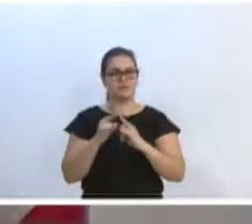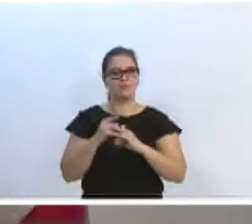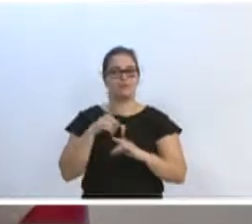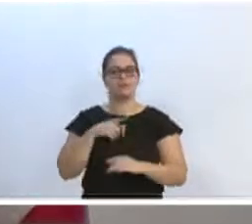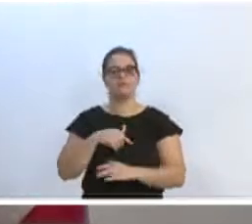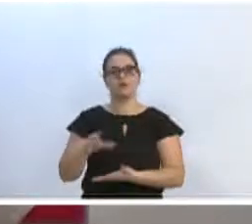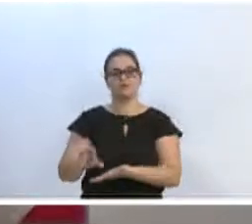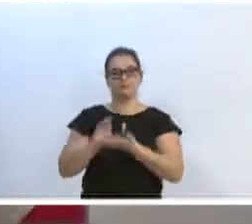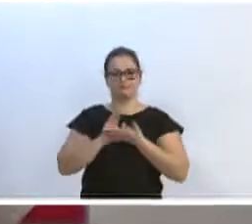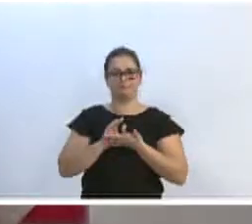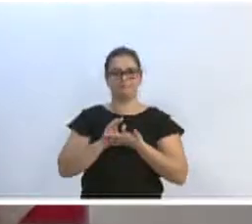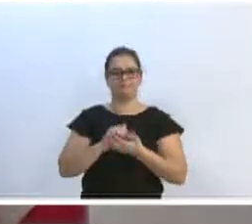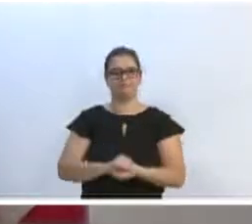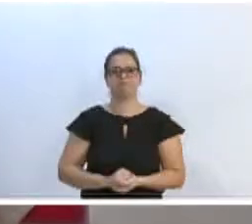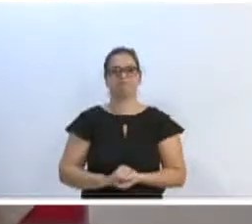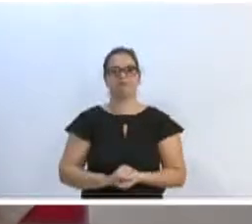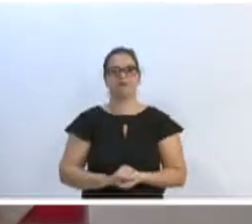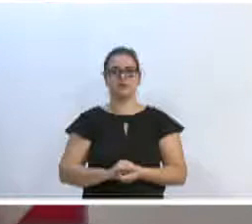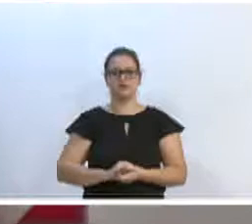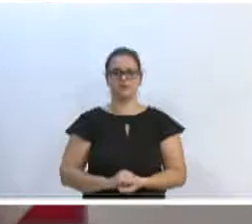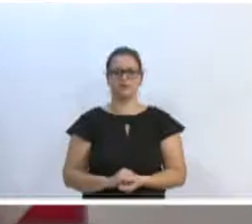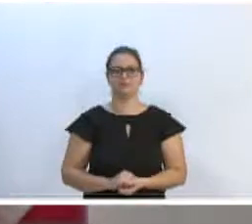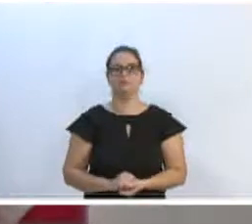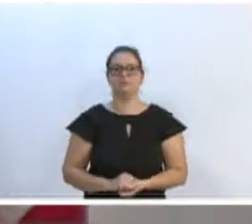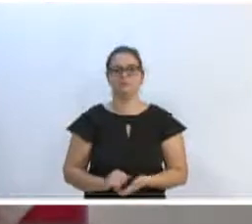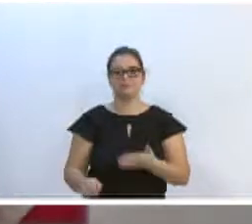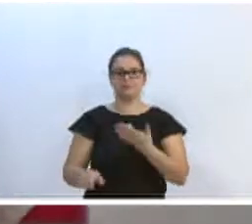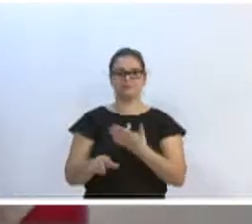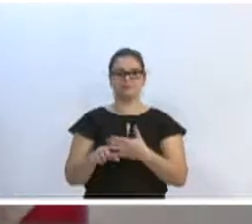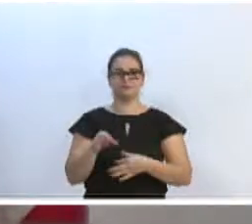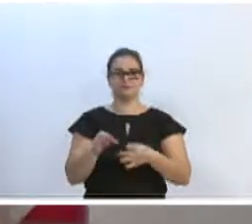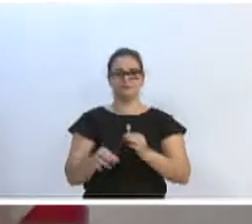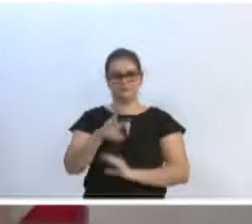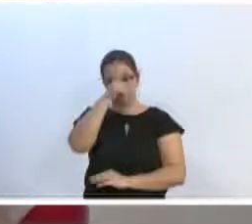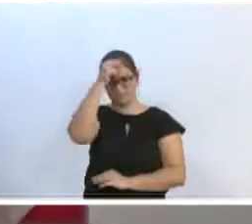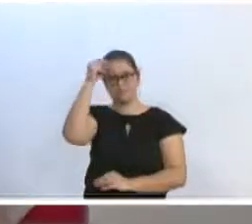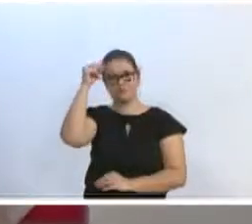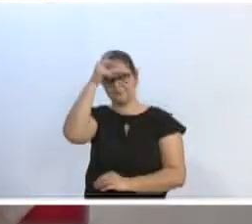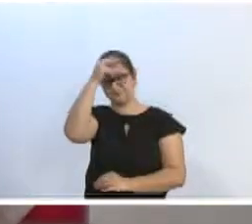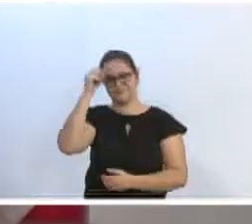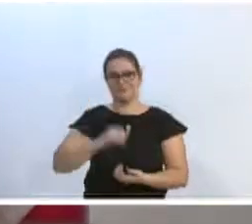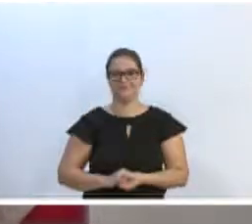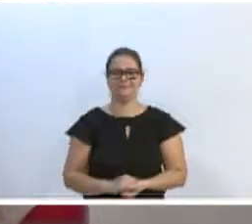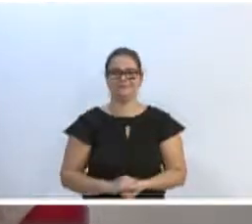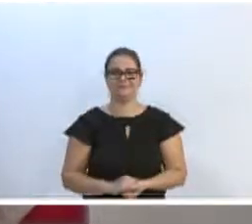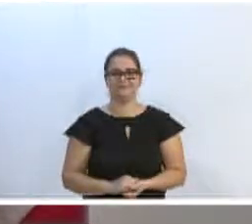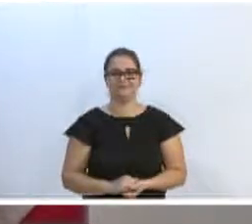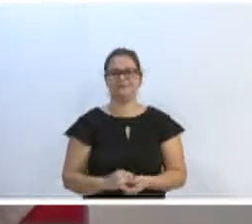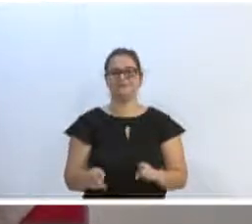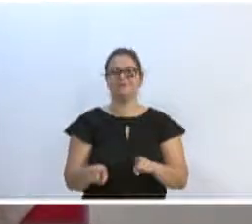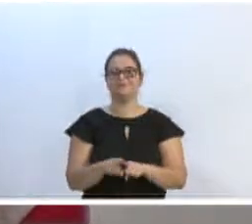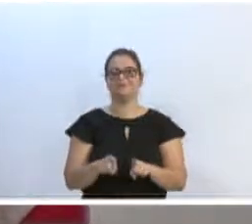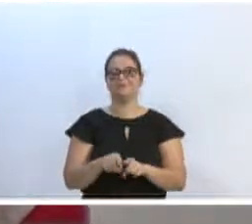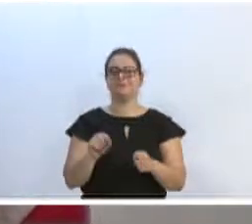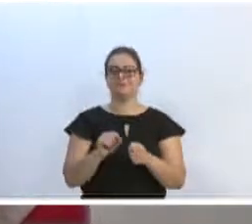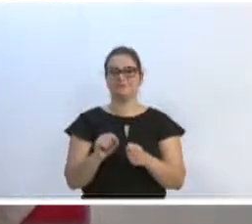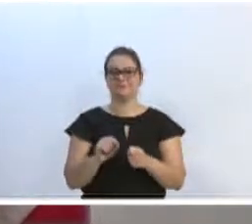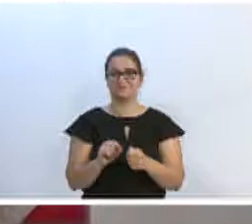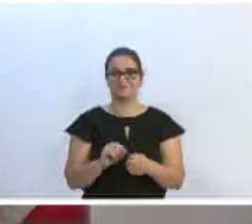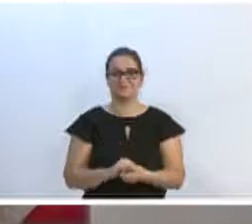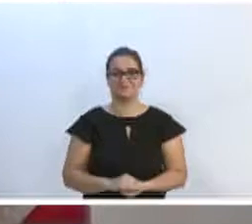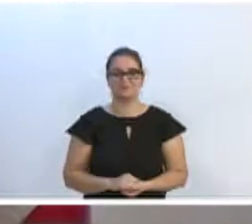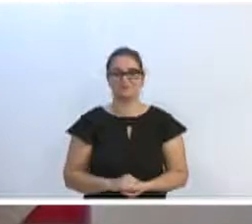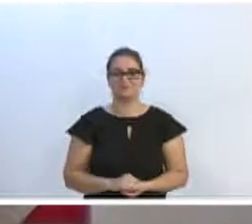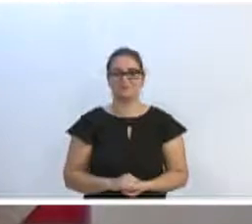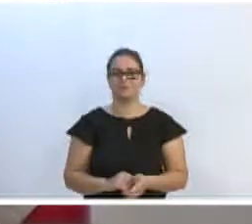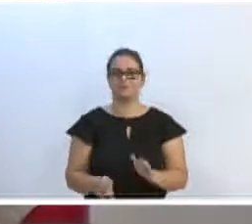poder executivo ao qual fizemos essa indicação como todos os vereadores também praticamente fizeram consegui colocar